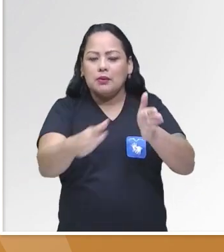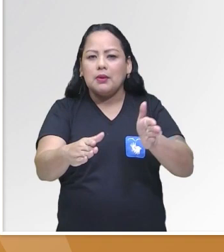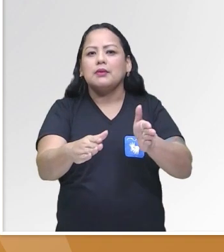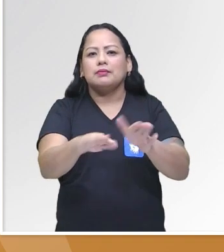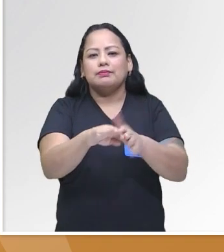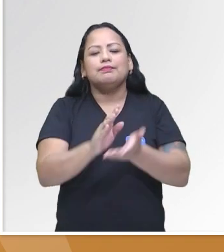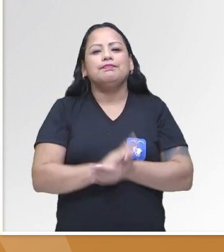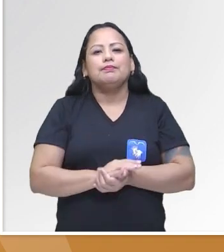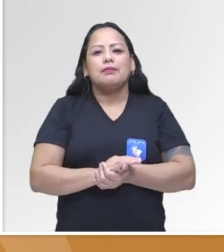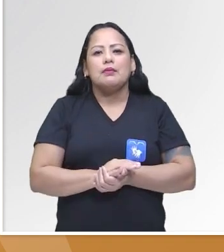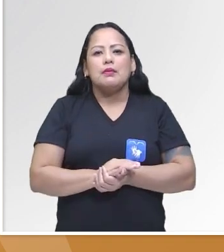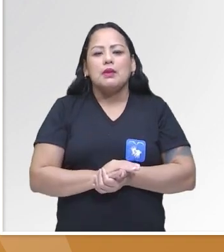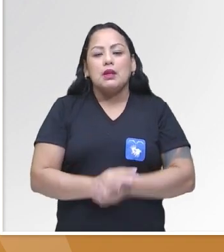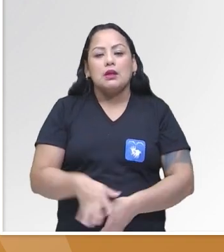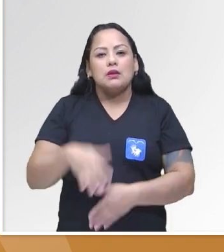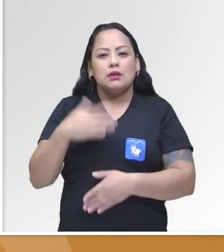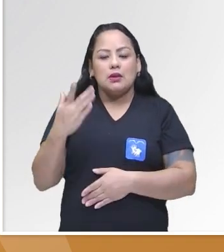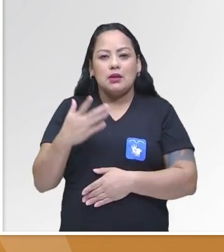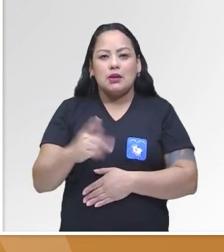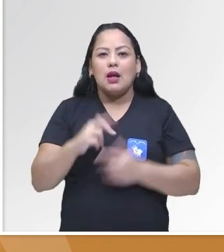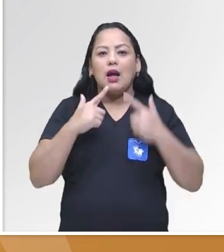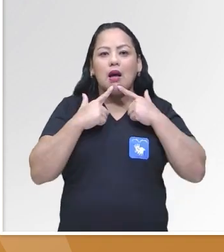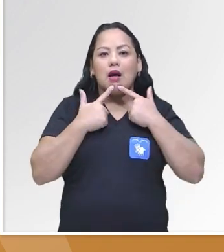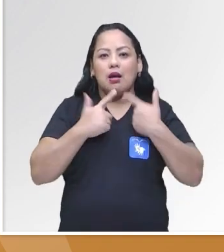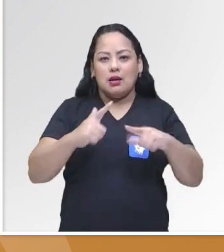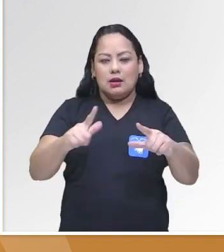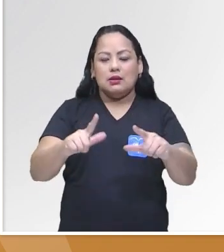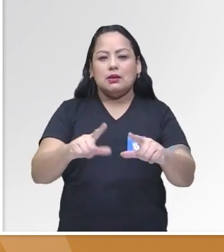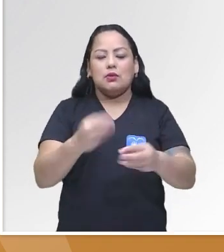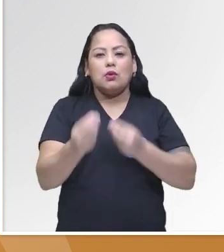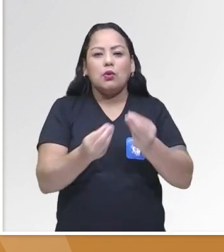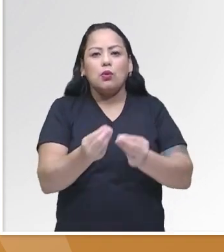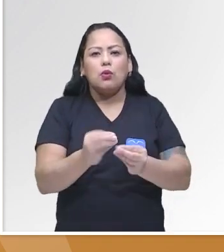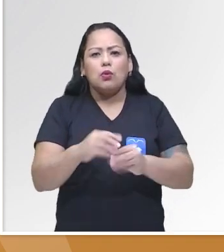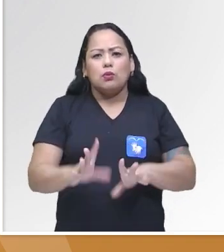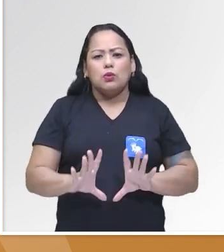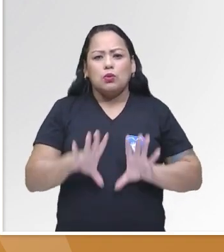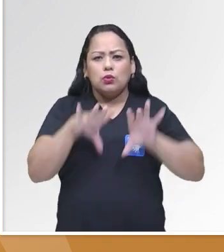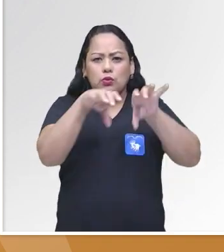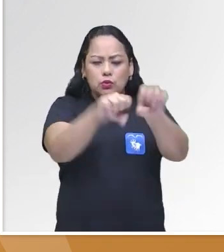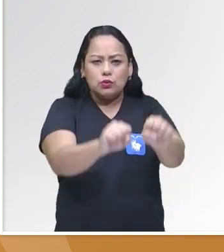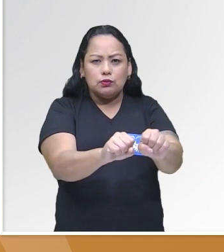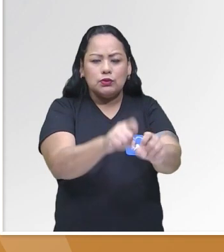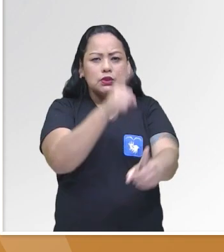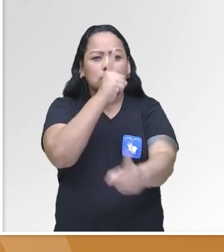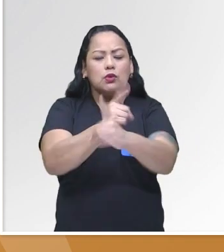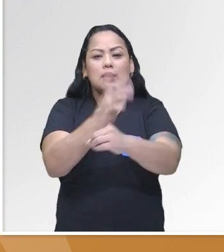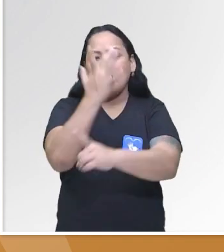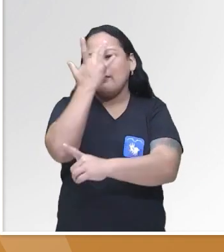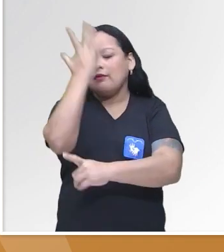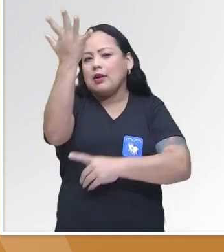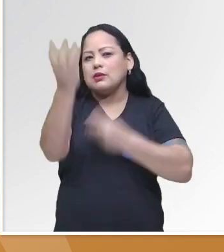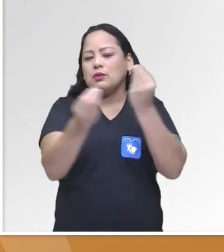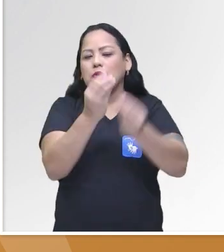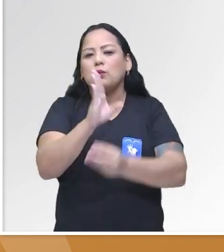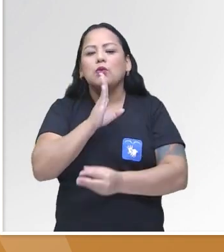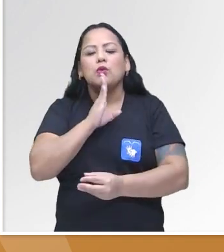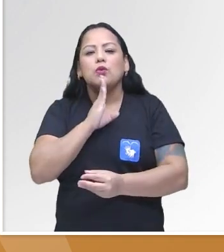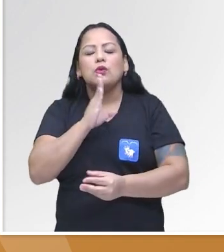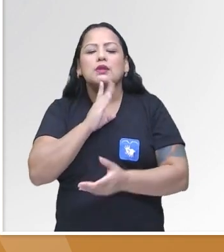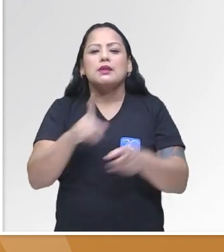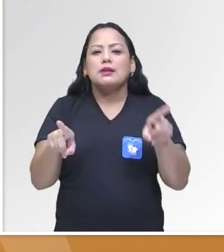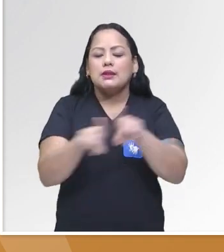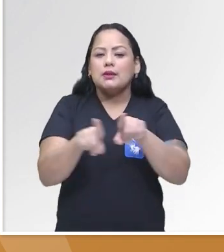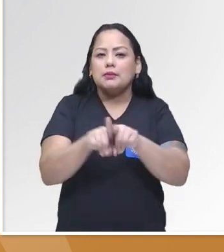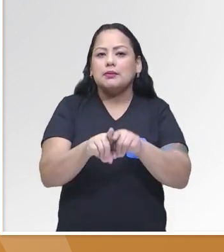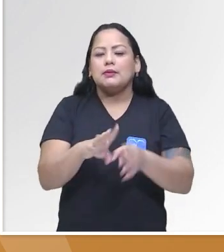precisamente. Foi a língua, na verdade, na qual os colonizadores encontraram mais facilidade para conhecer e também